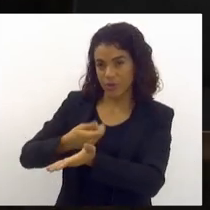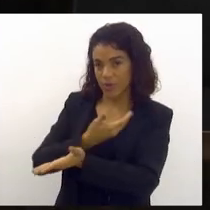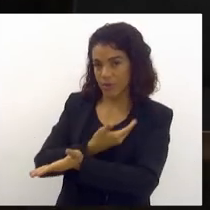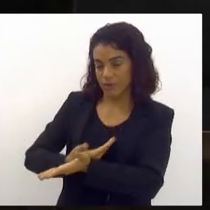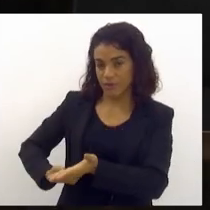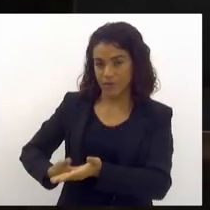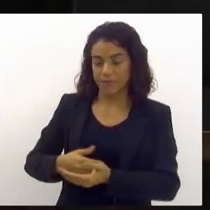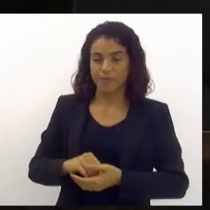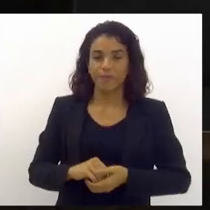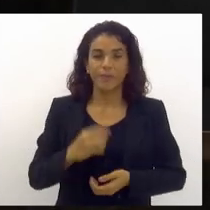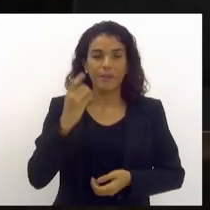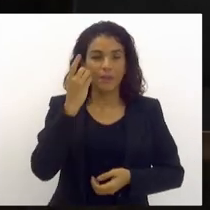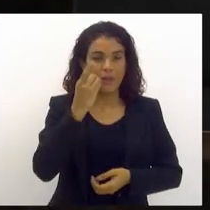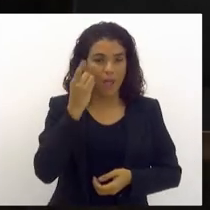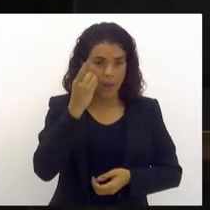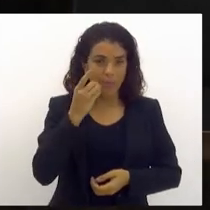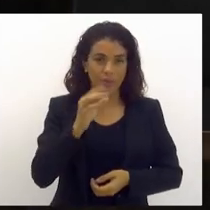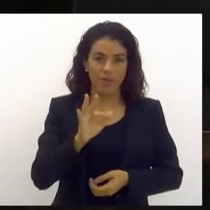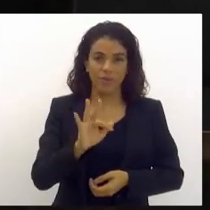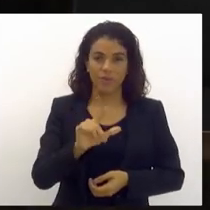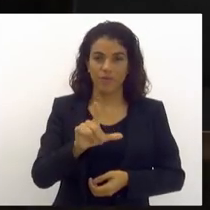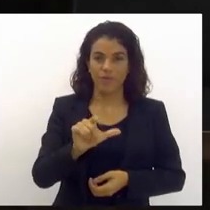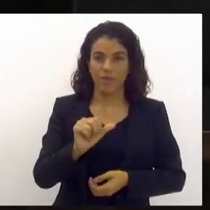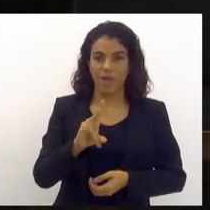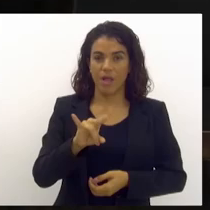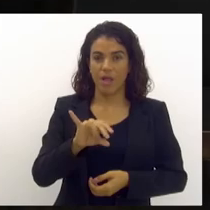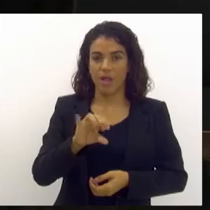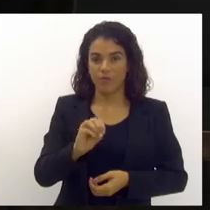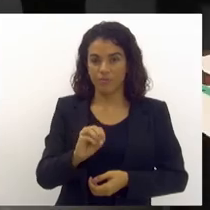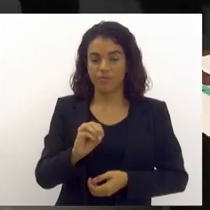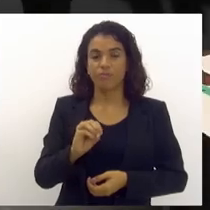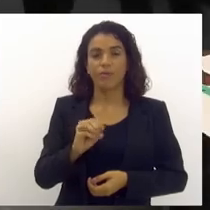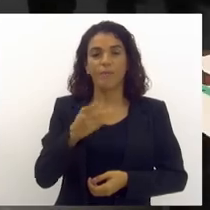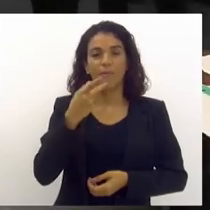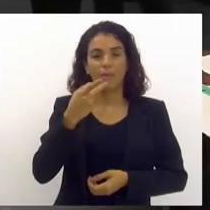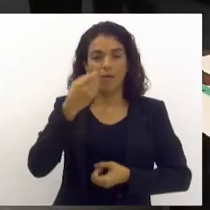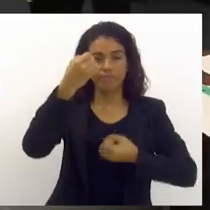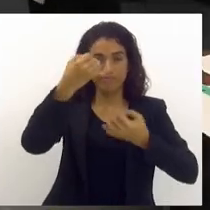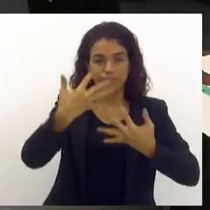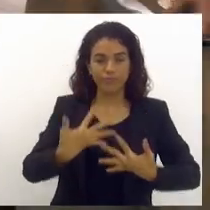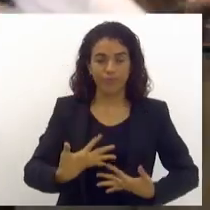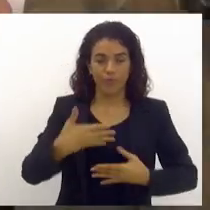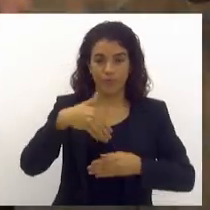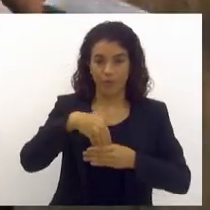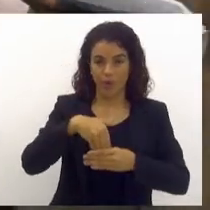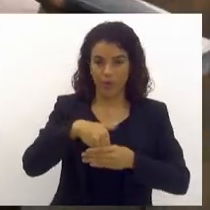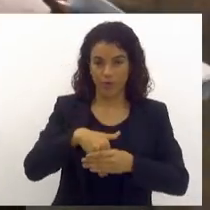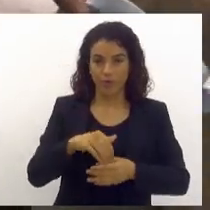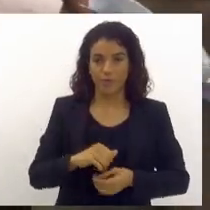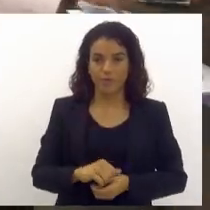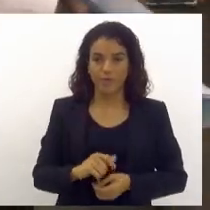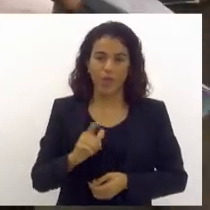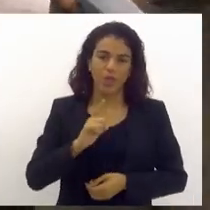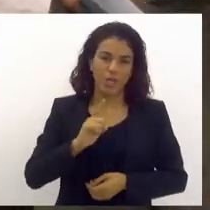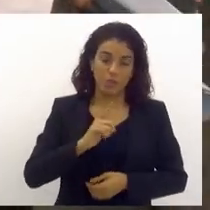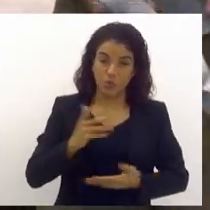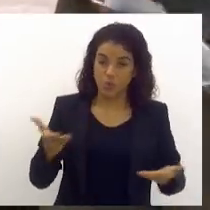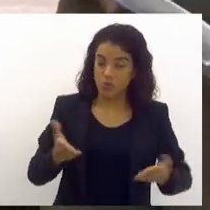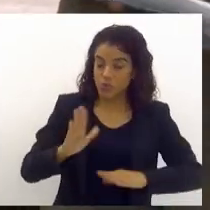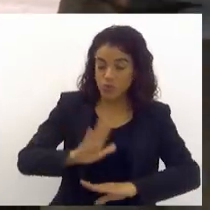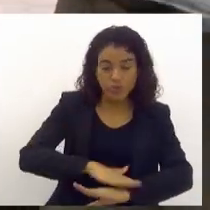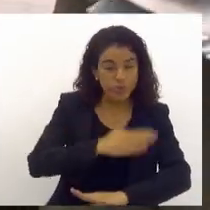Deputado Flávio Serafini para a declaração de voto. Senhor presidente, a gente vai ter aqui um dia intenso de